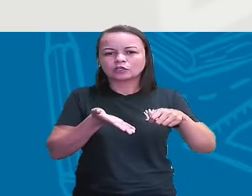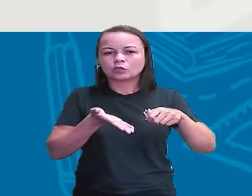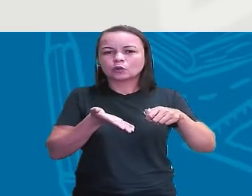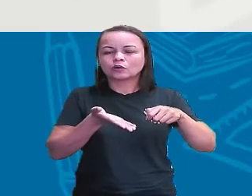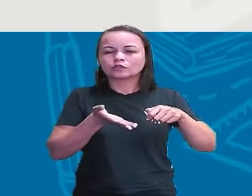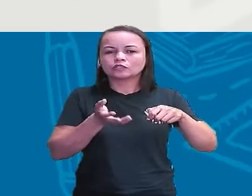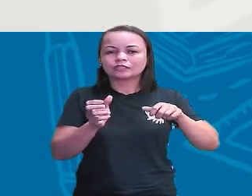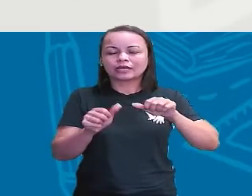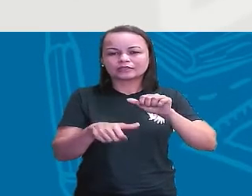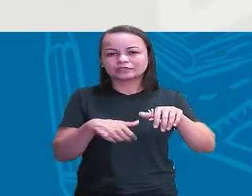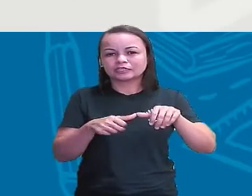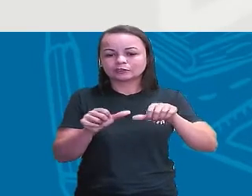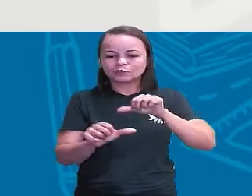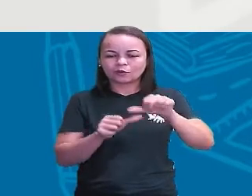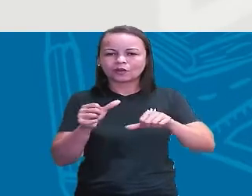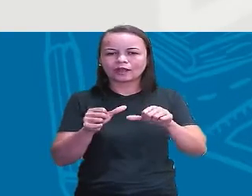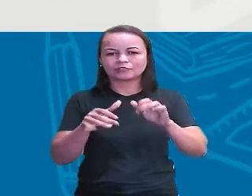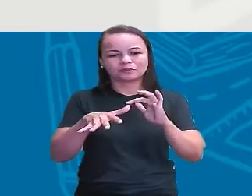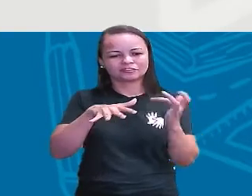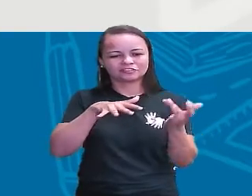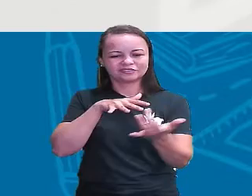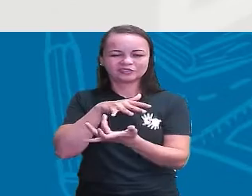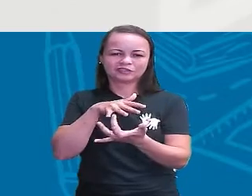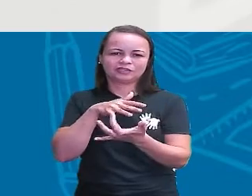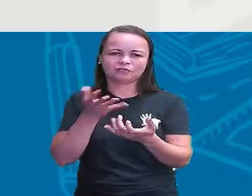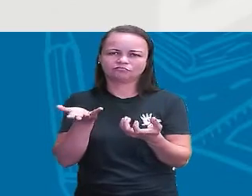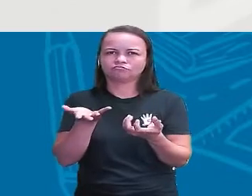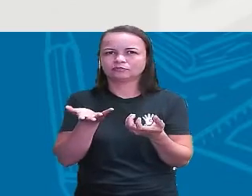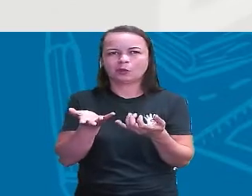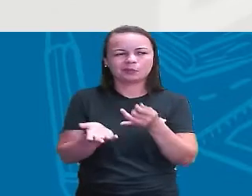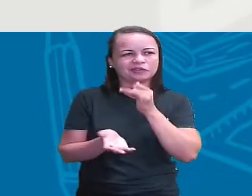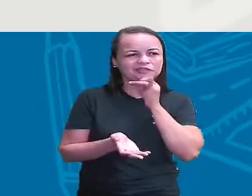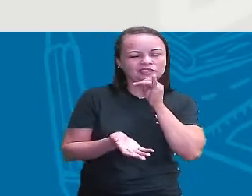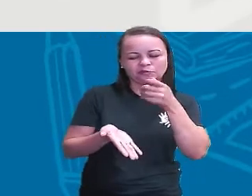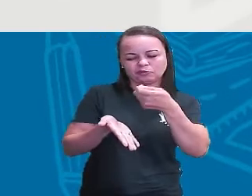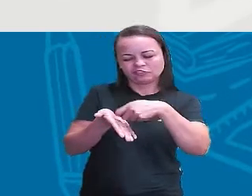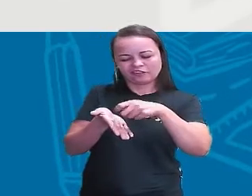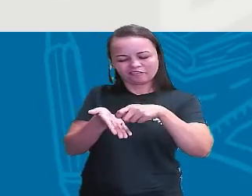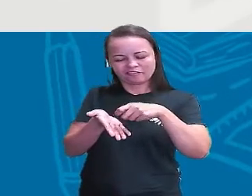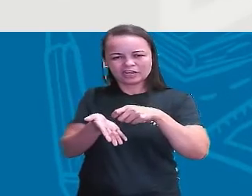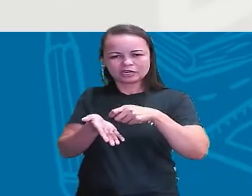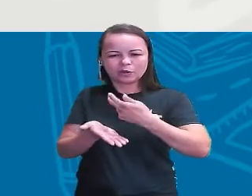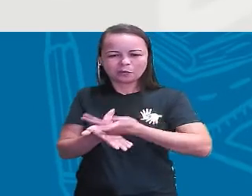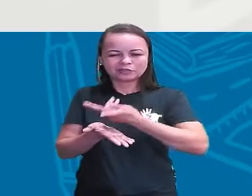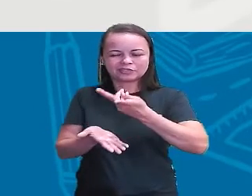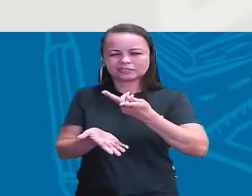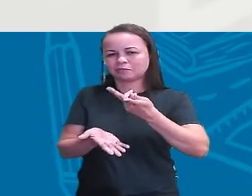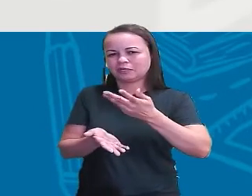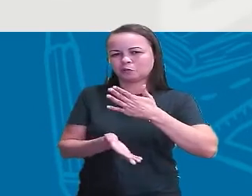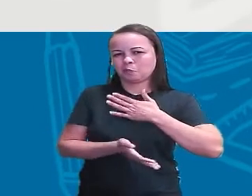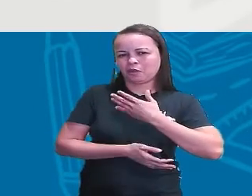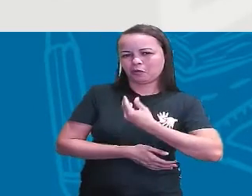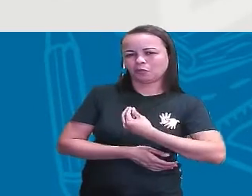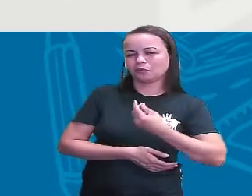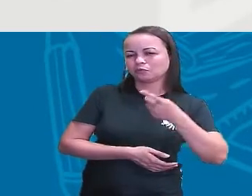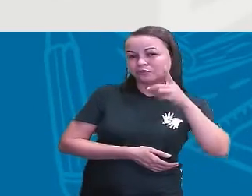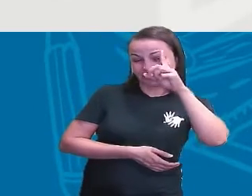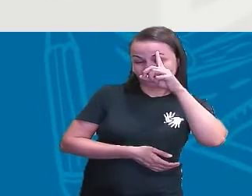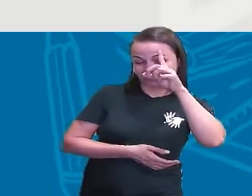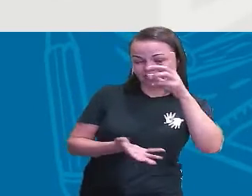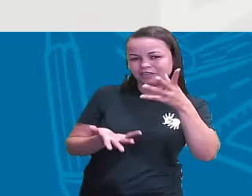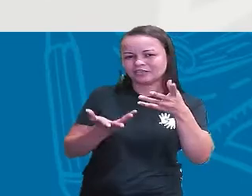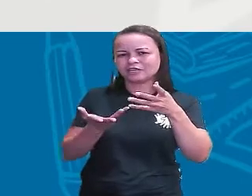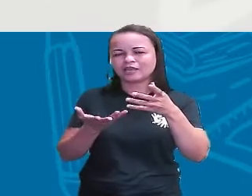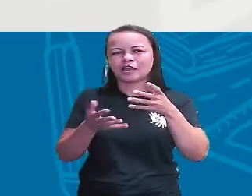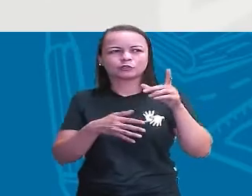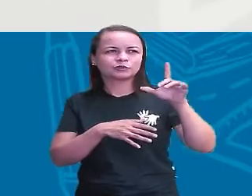redes sociais. Então eu estou lá escrevendo acontecimentos do meu dia a dia, né, por meio de fotos, nos stories,